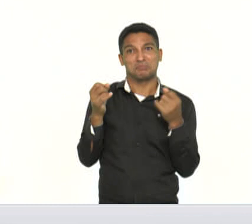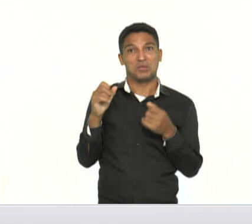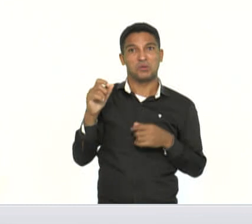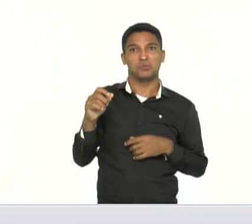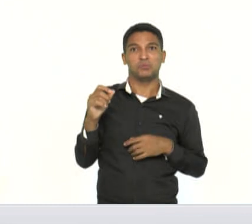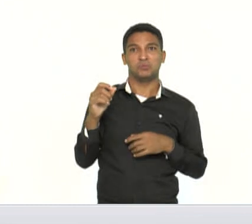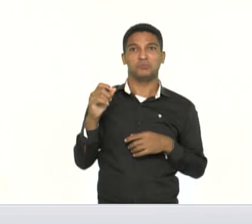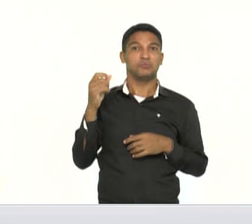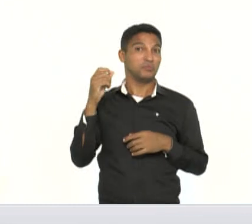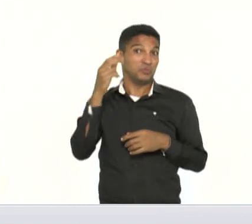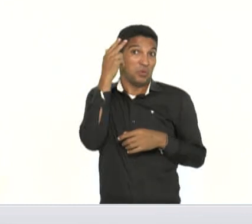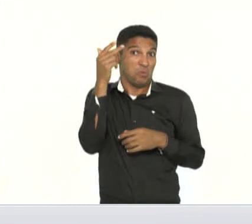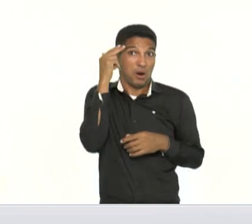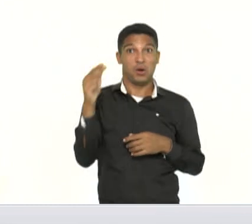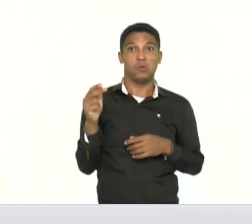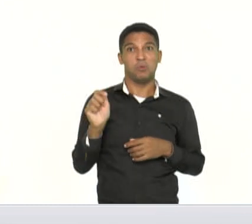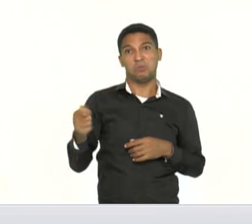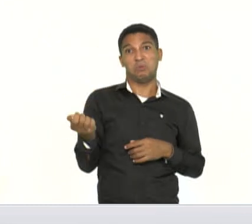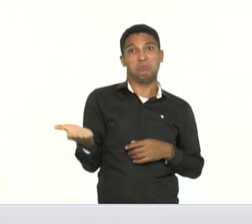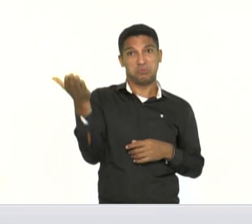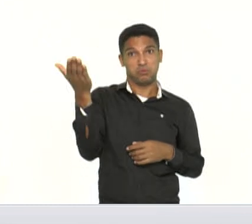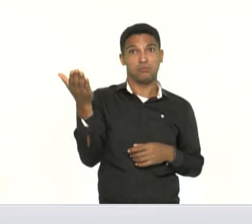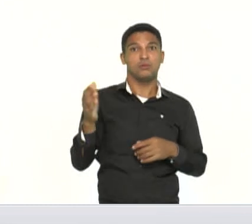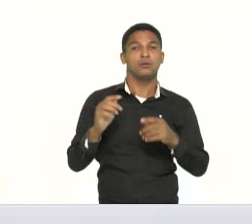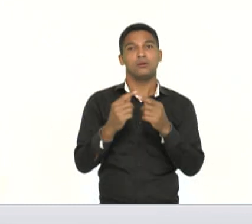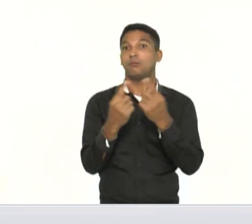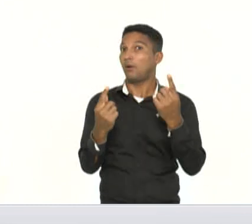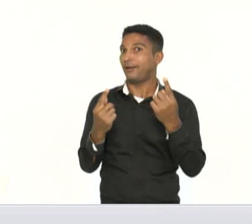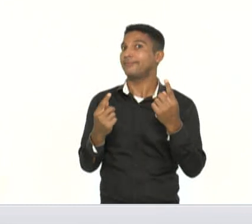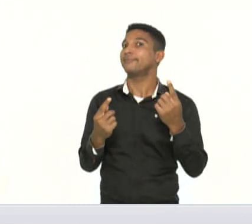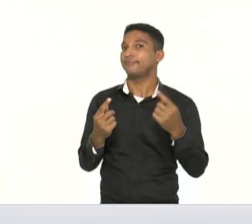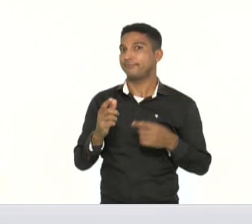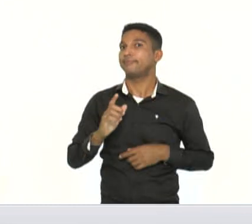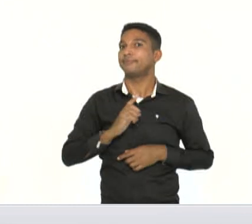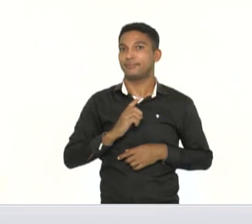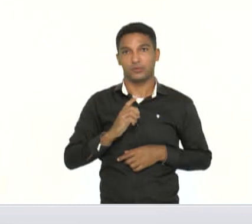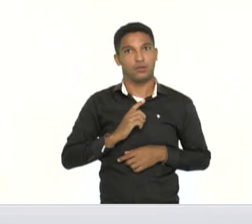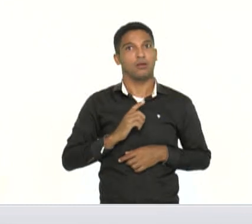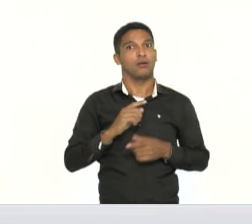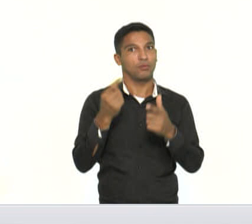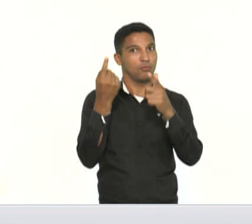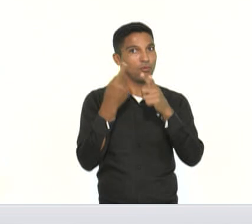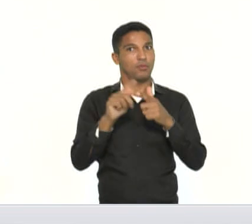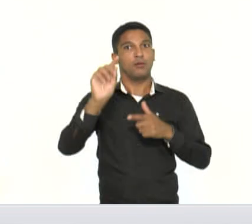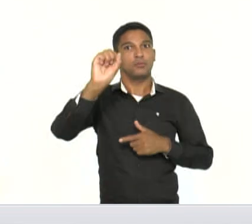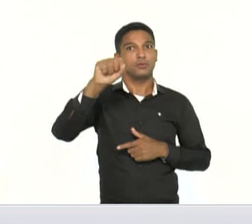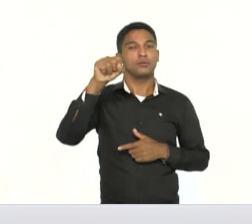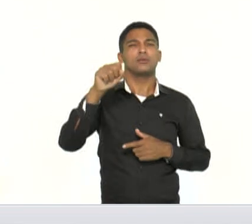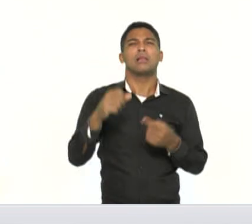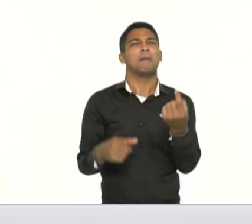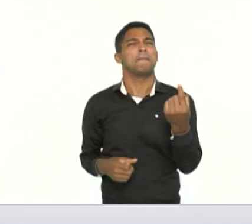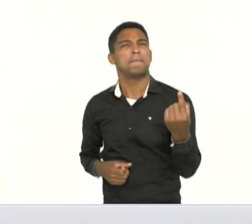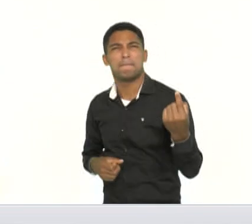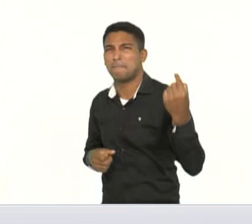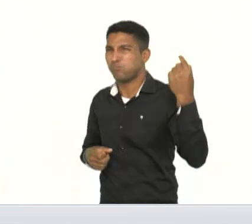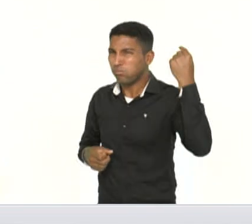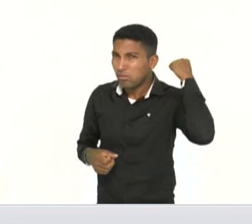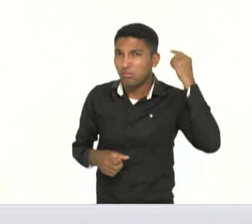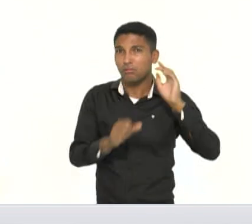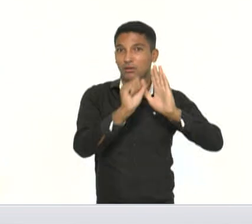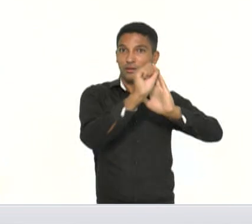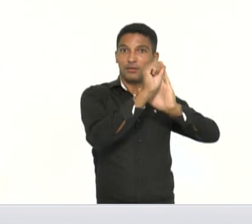provocados pela poluição sonora são combatidos desde o século VII antes